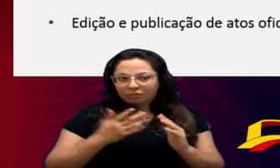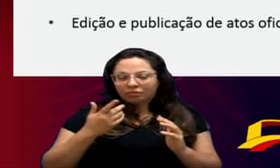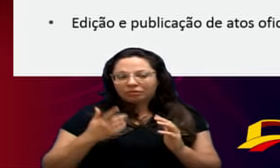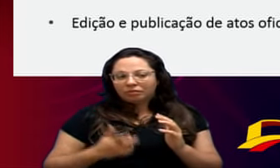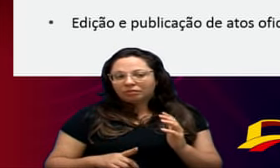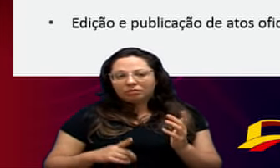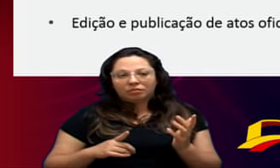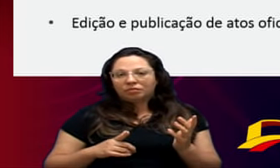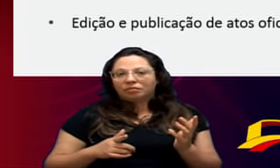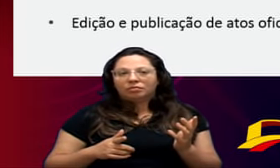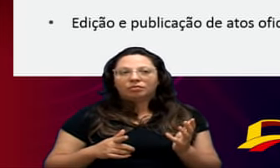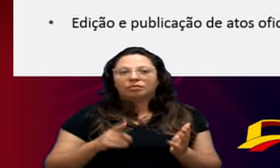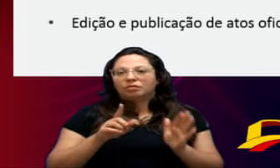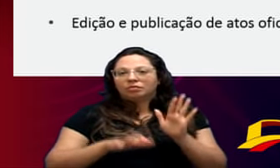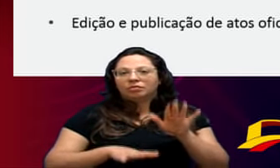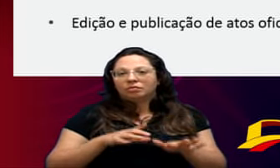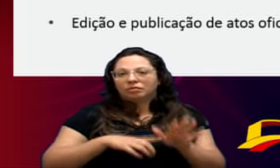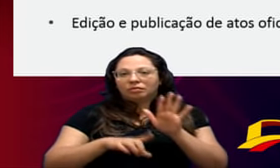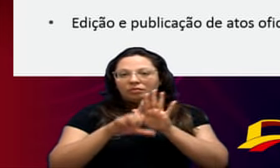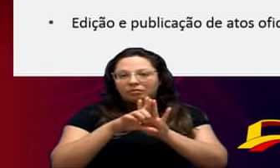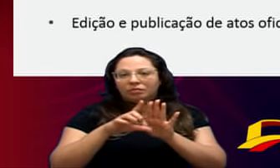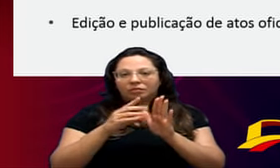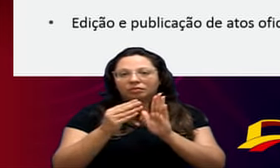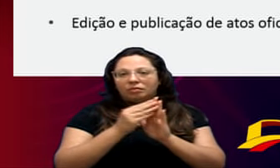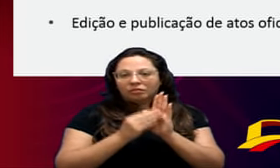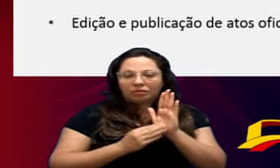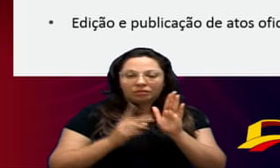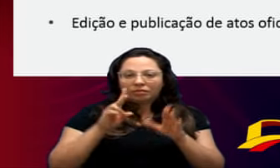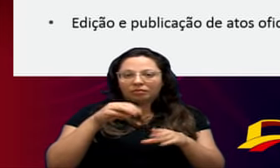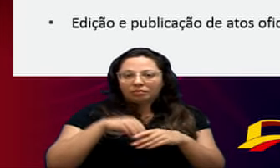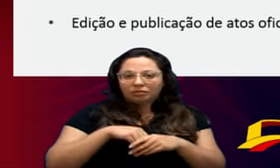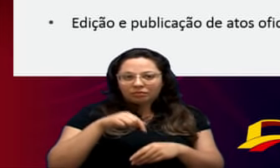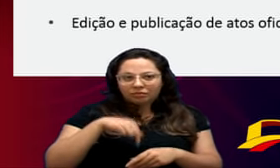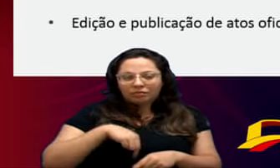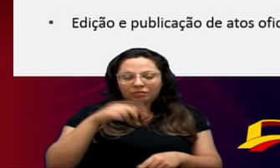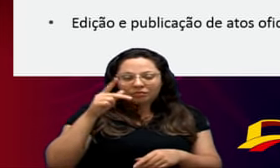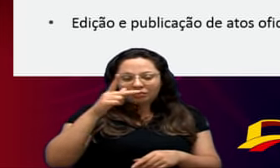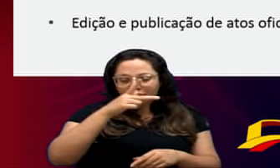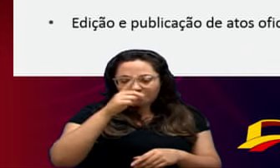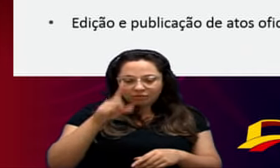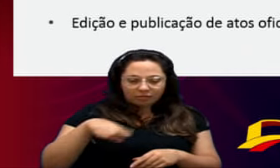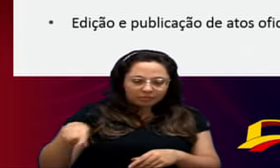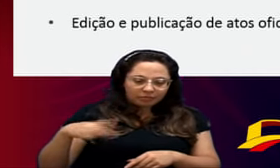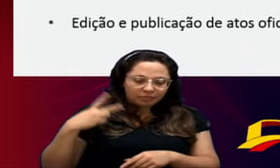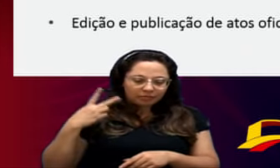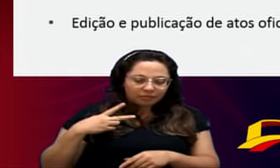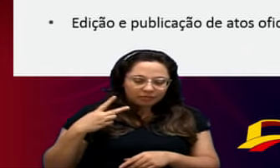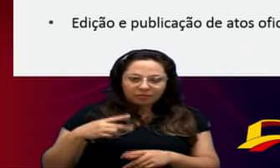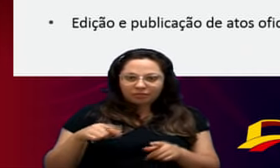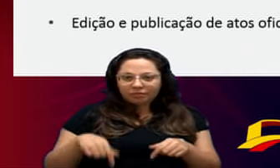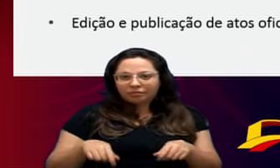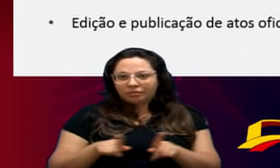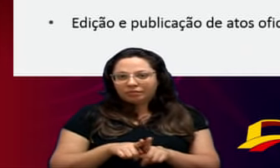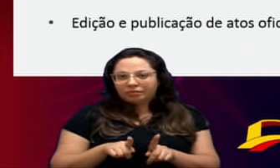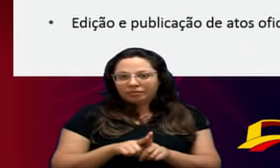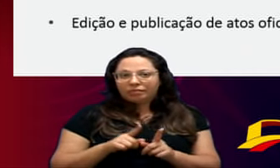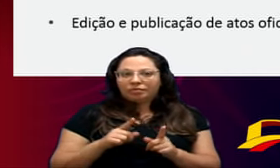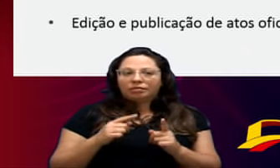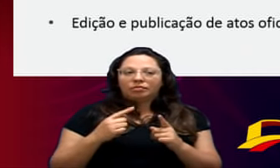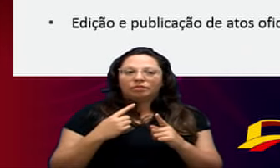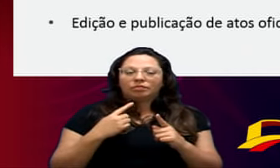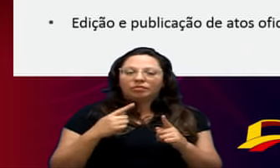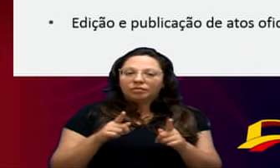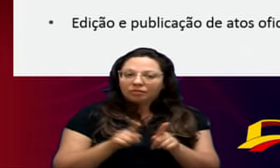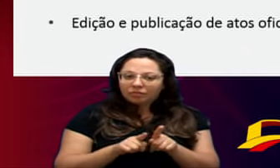oficiais como as leis editadas votadas aqui pelos nobres vereadores a locação de recursos é muito voltada para a